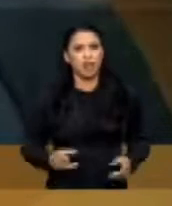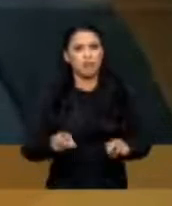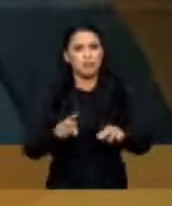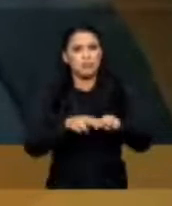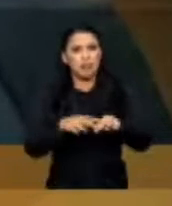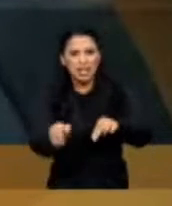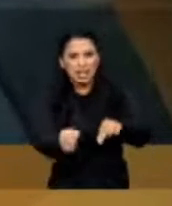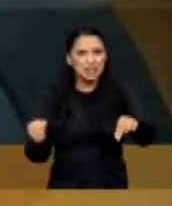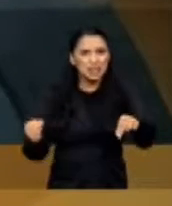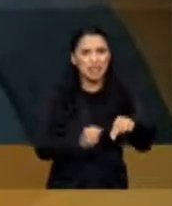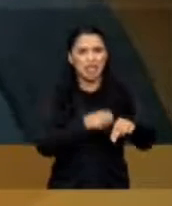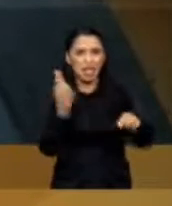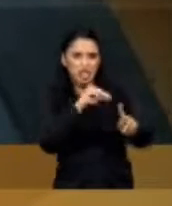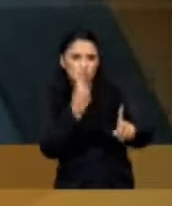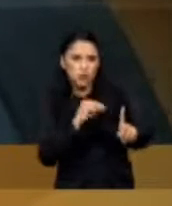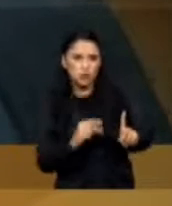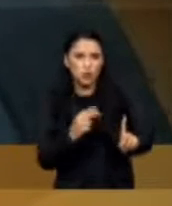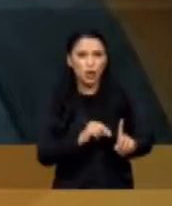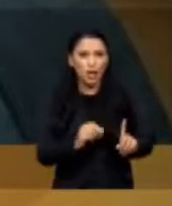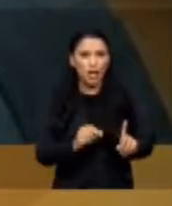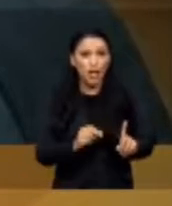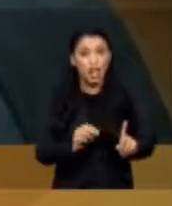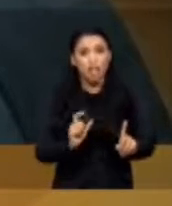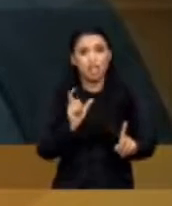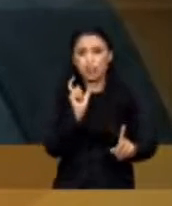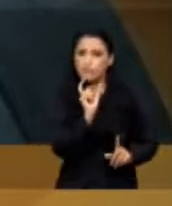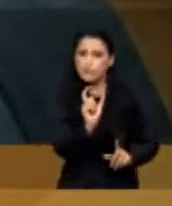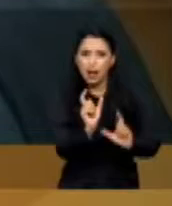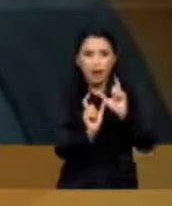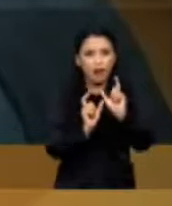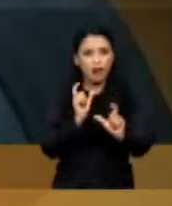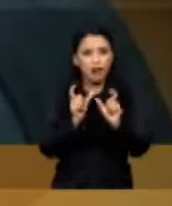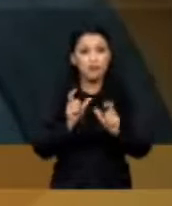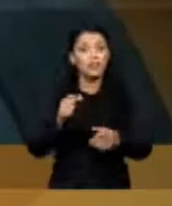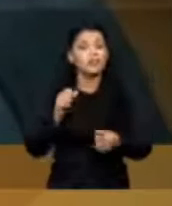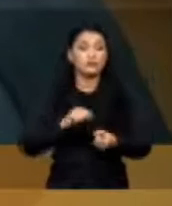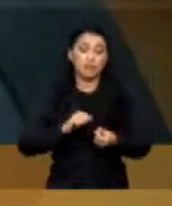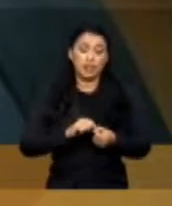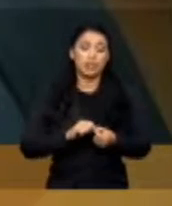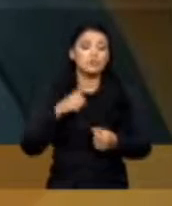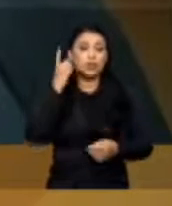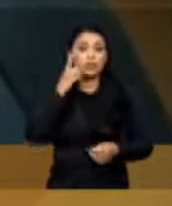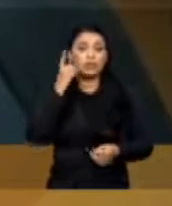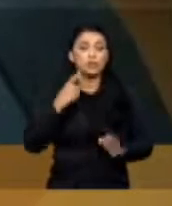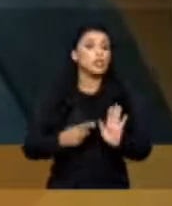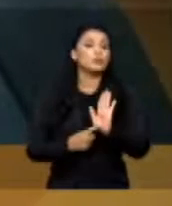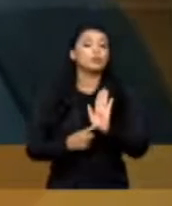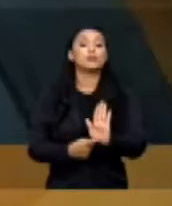surrar, fechar, todos os verbos colocados pelo denunciado demonstram